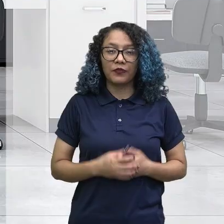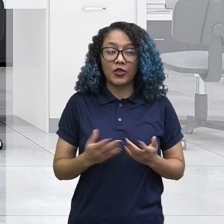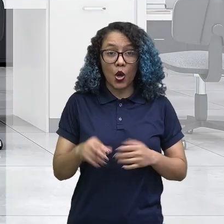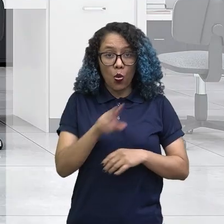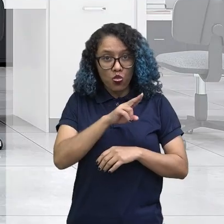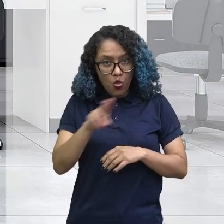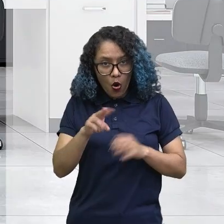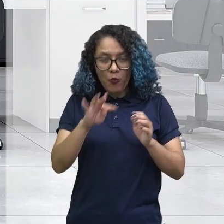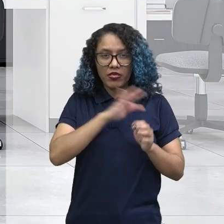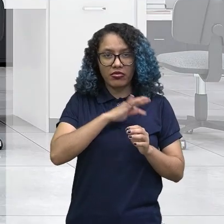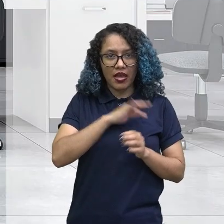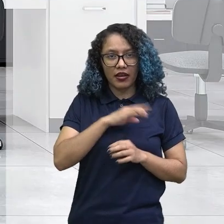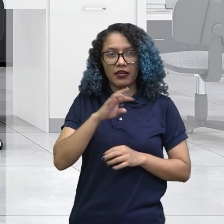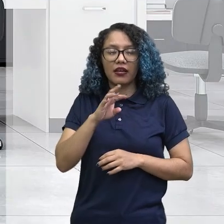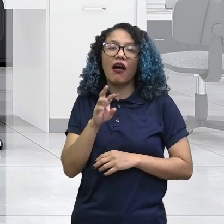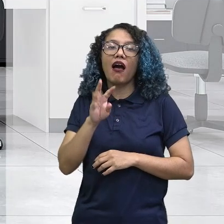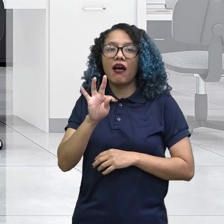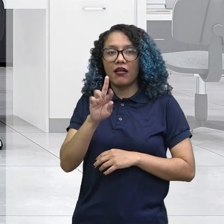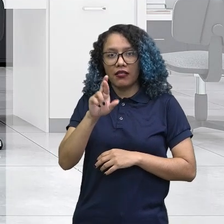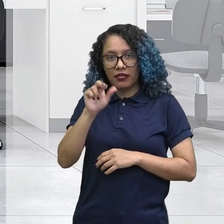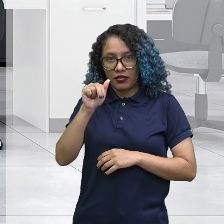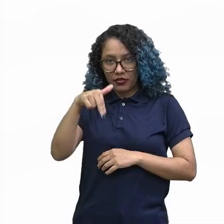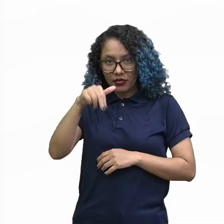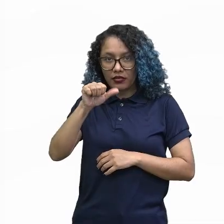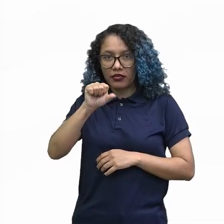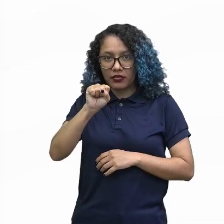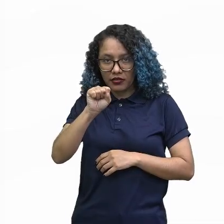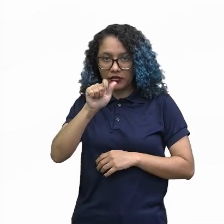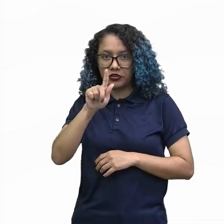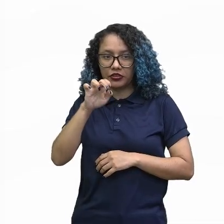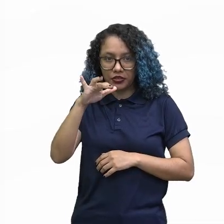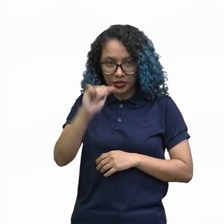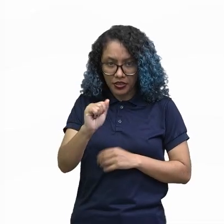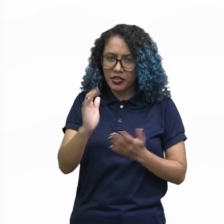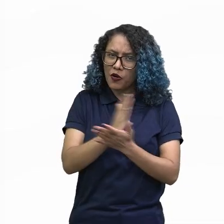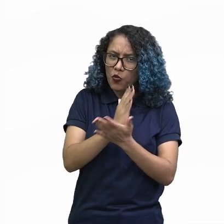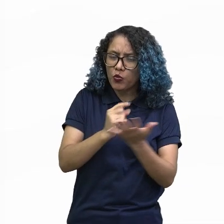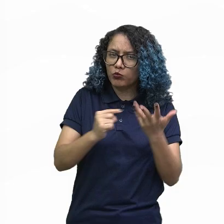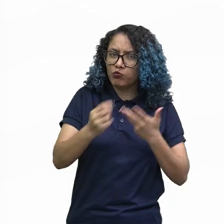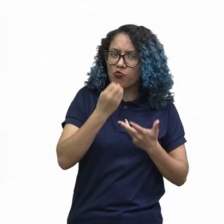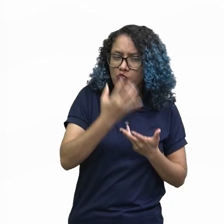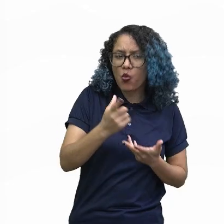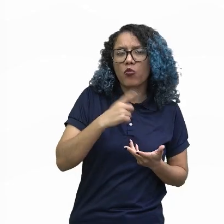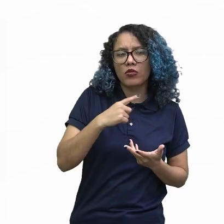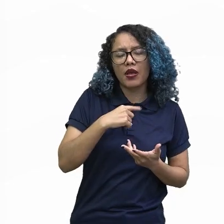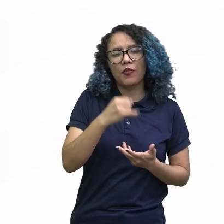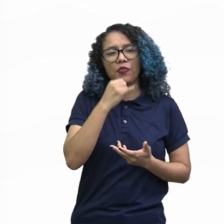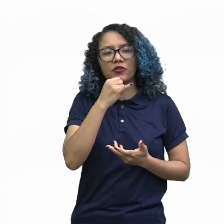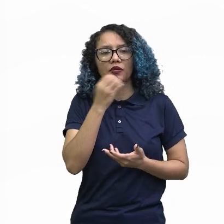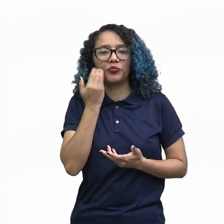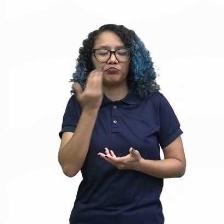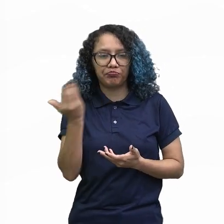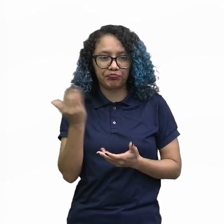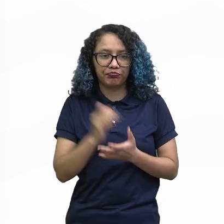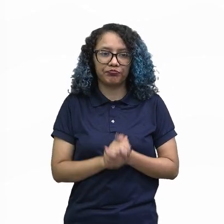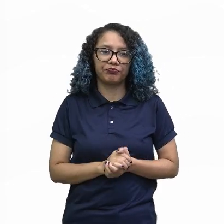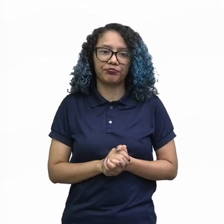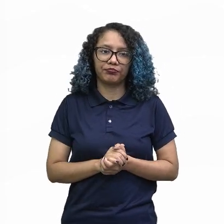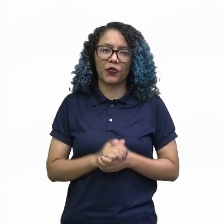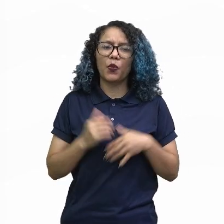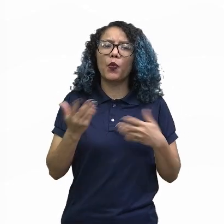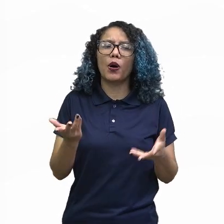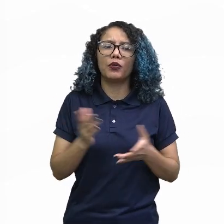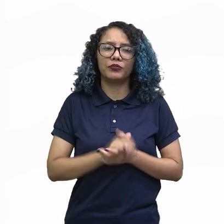vantagens e algumas desvantagens que a gente vai observar na próxima imagem. Olha só. As vantagens, então, dos transgênicos. A gente vai observar